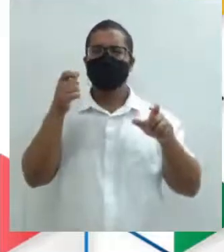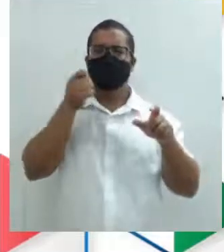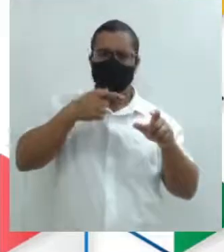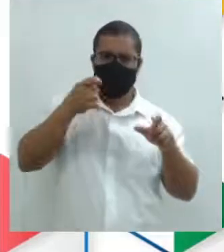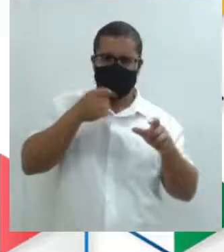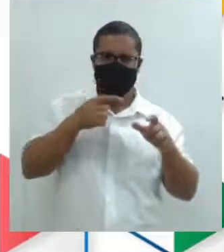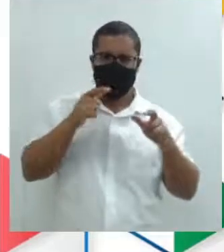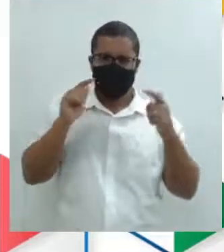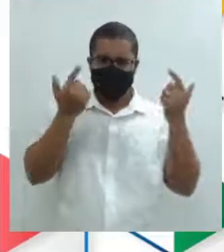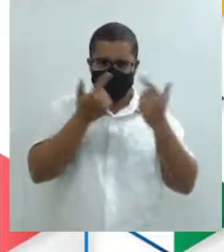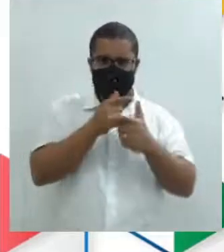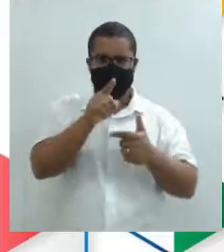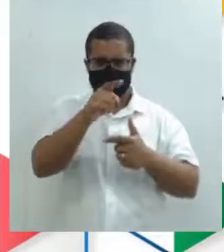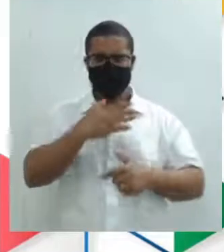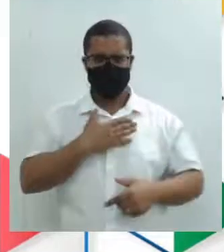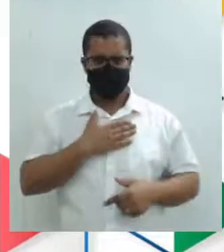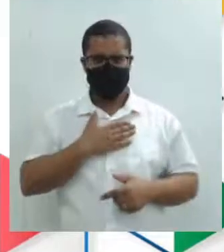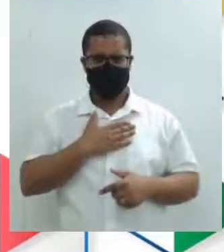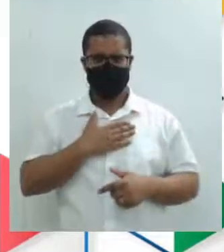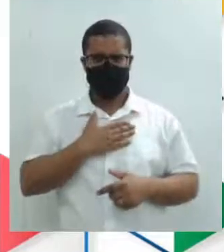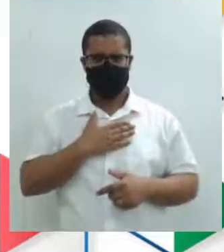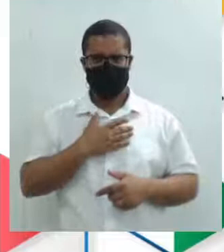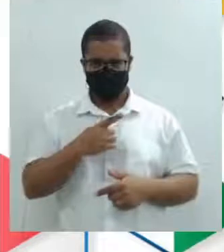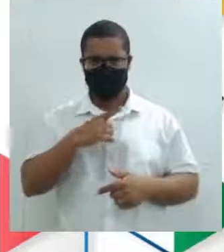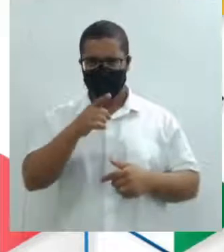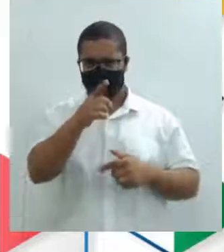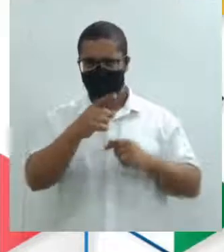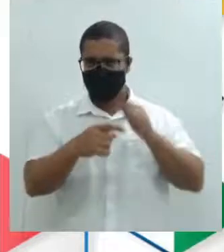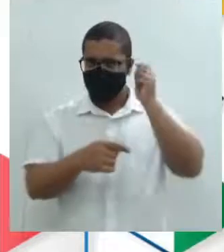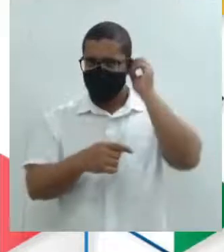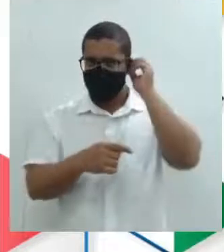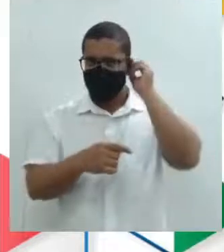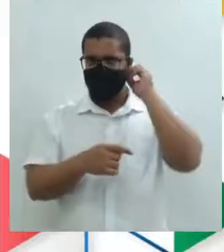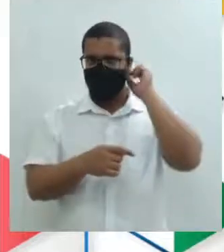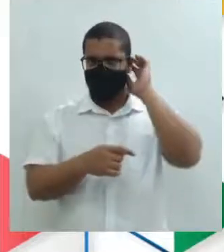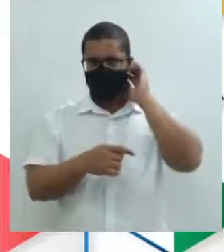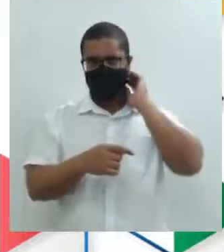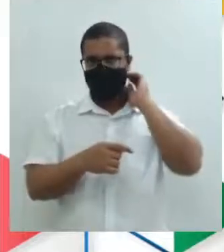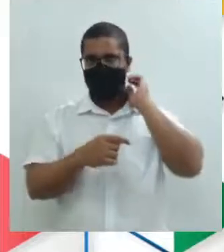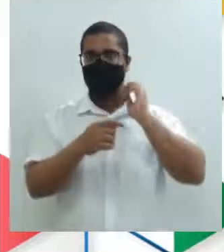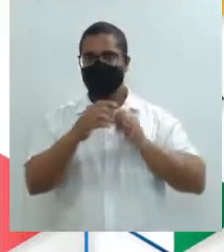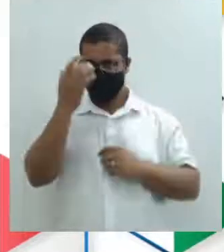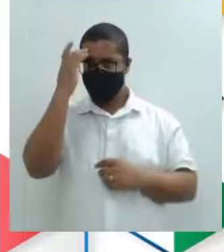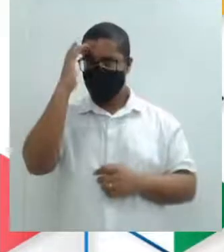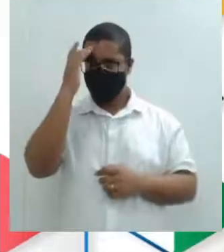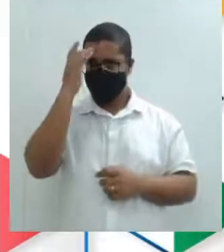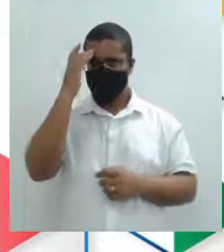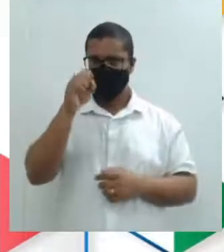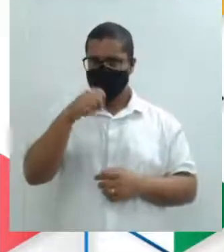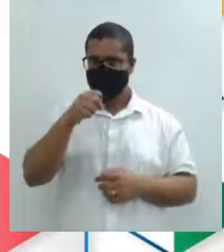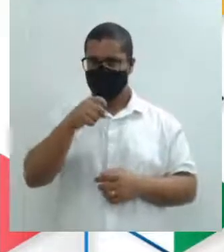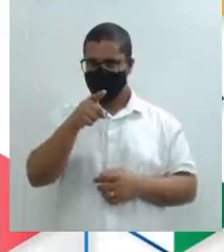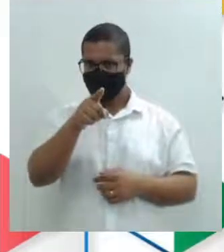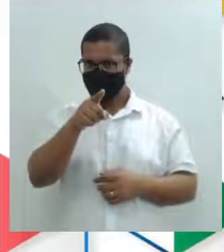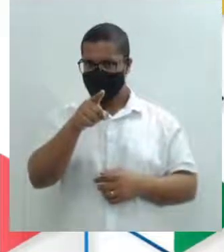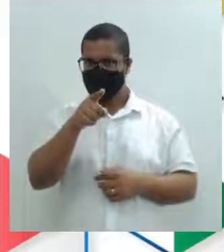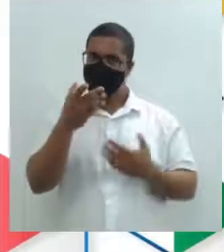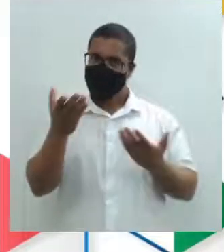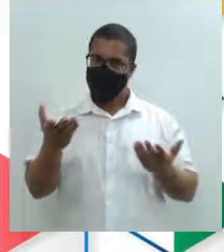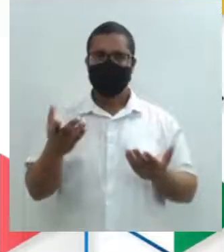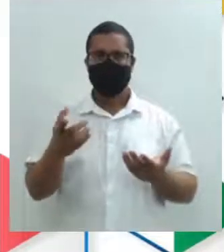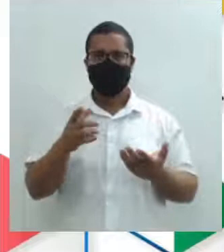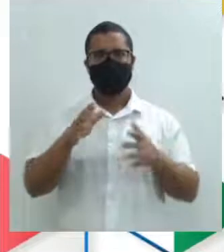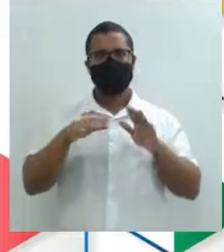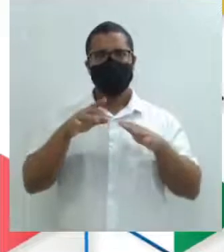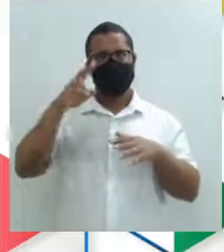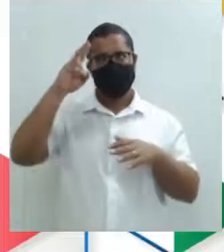outros? Você gosta desse tipo de produção? Acredito que sim, acredito que sim. Se for, pelo menos,